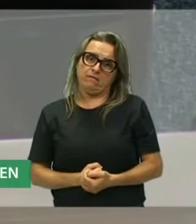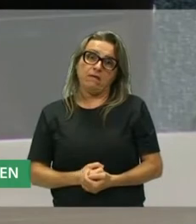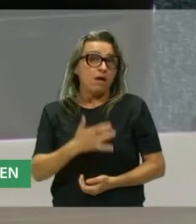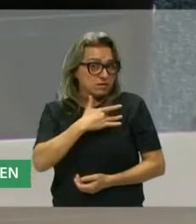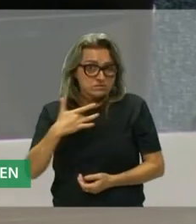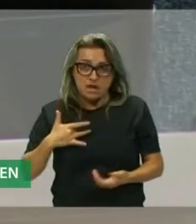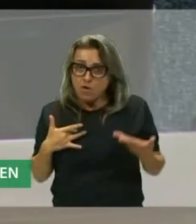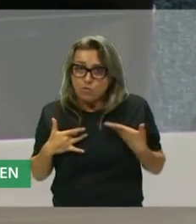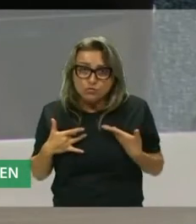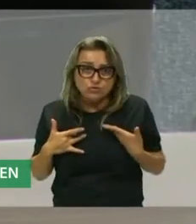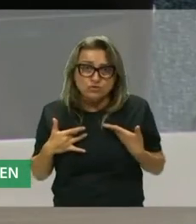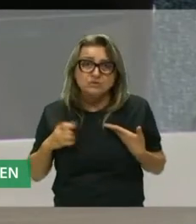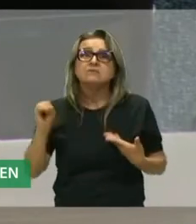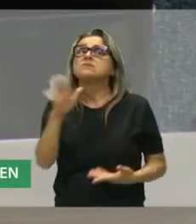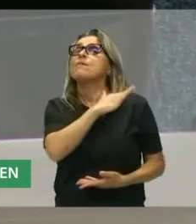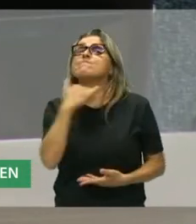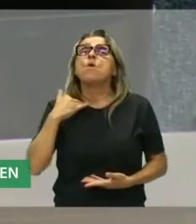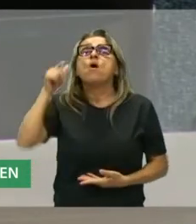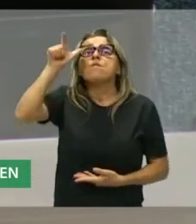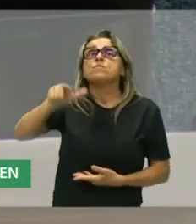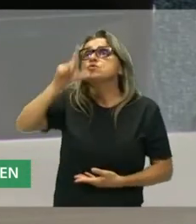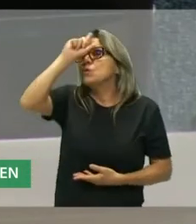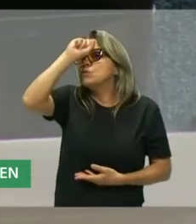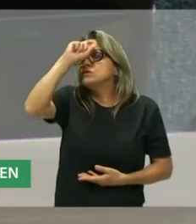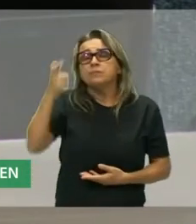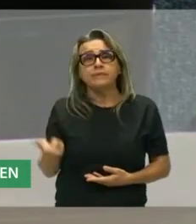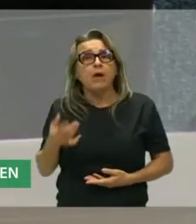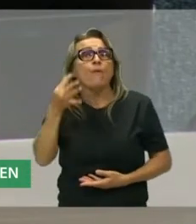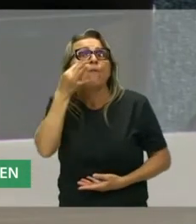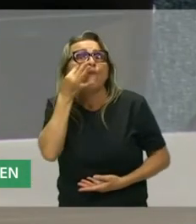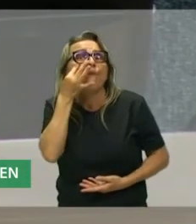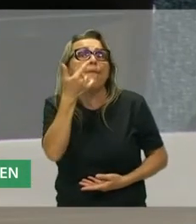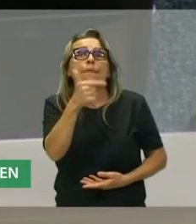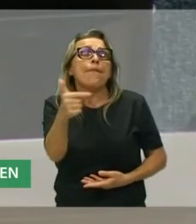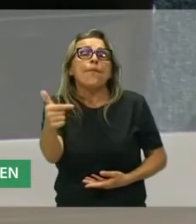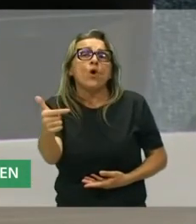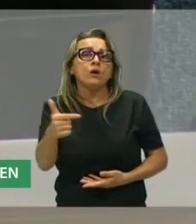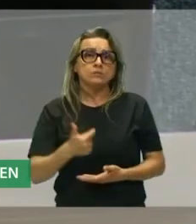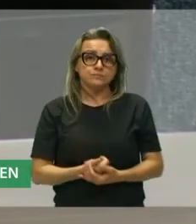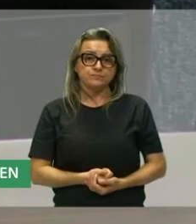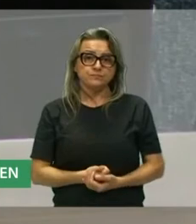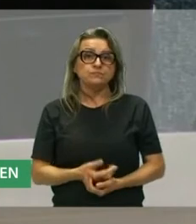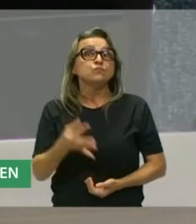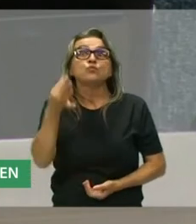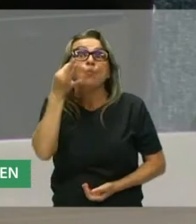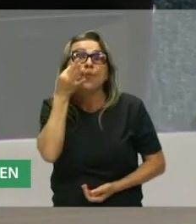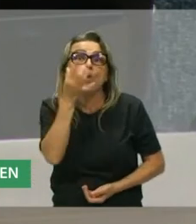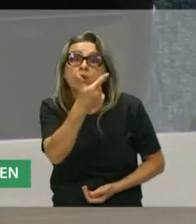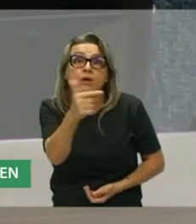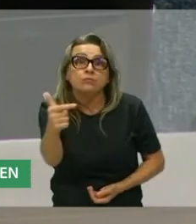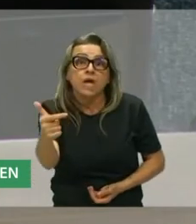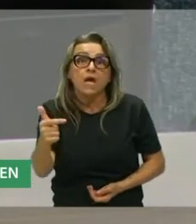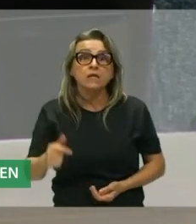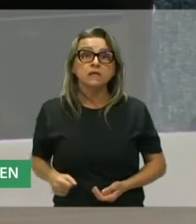saúde. Quando morre alguém no hospital, não tem custo. Não tem dinheiro que